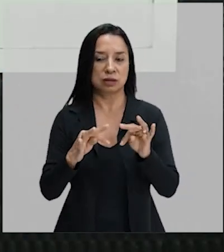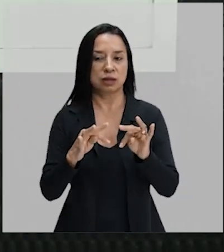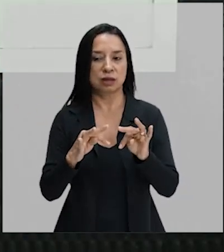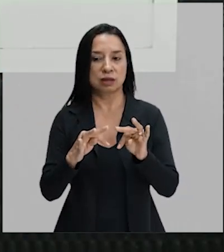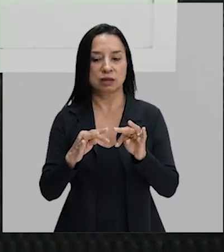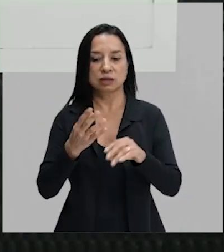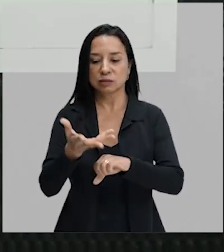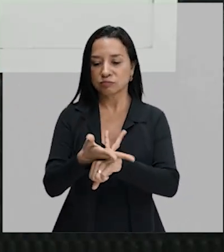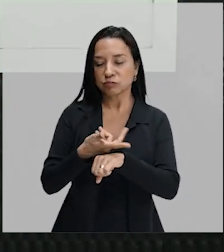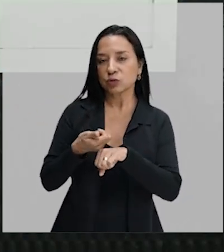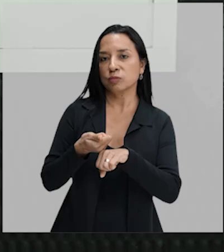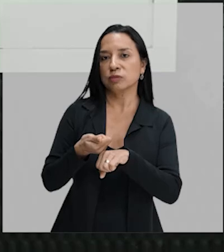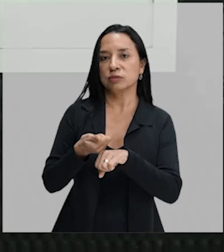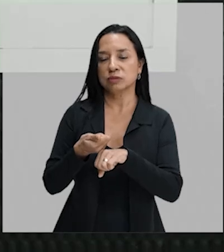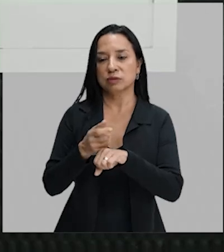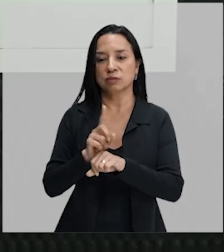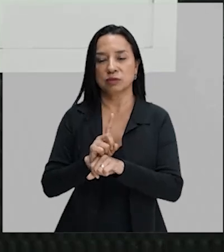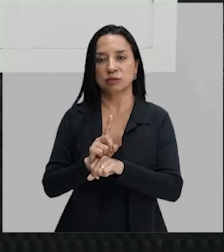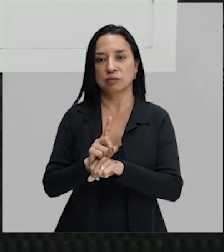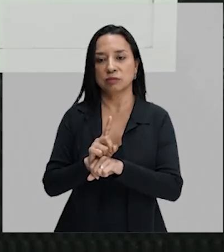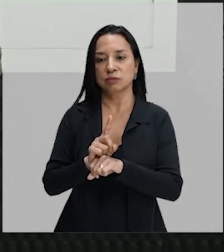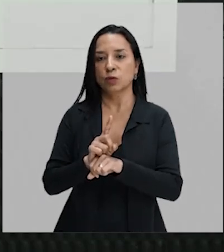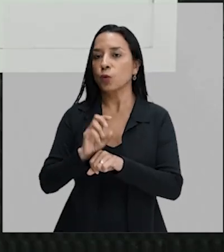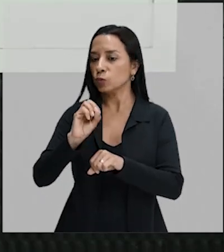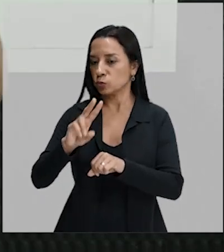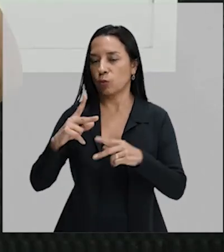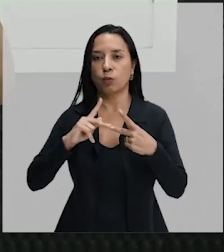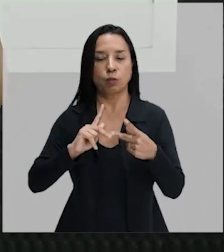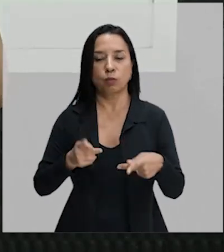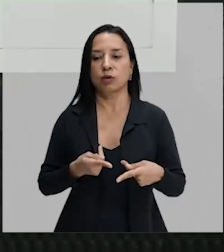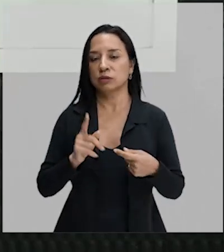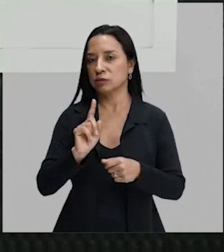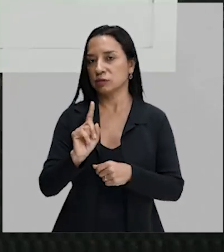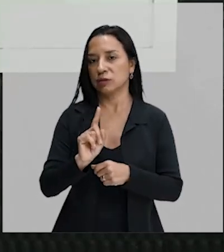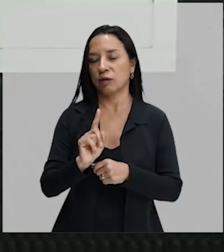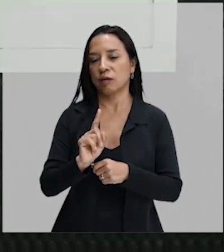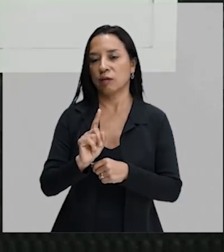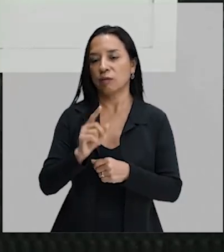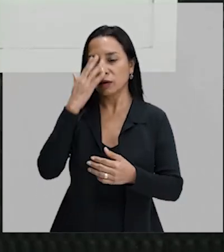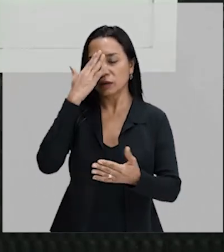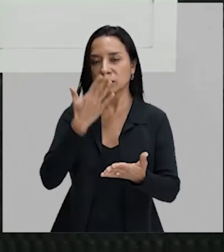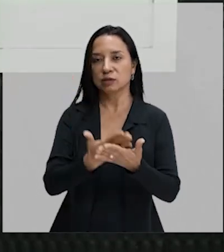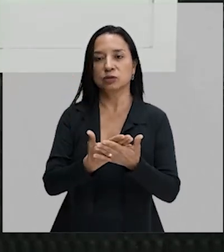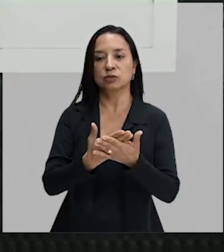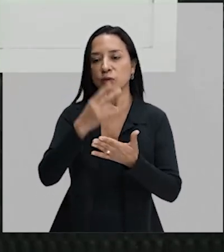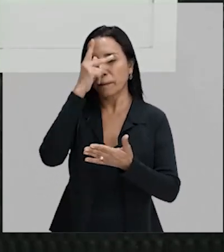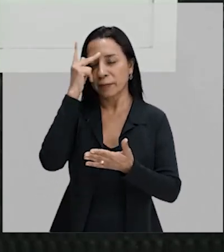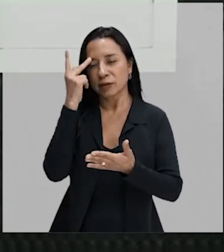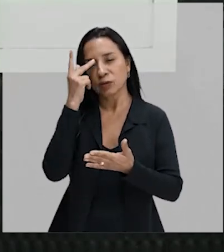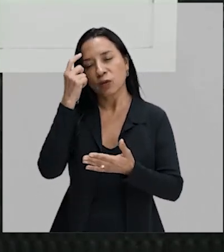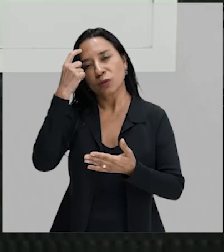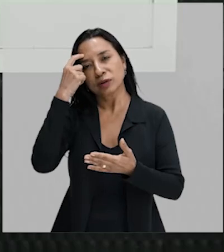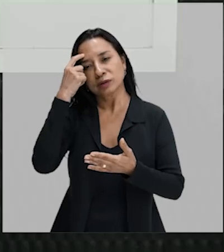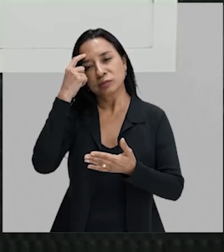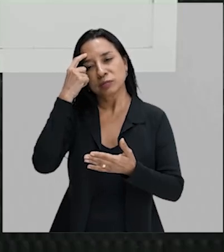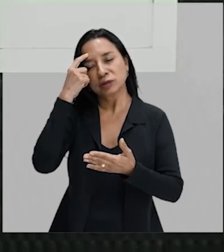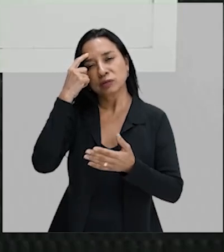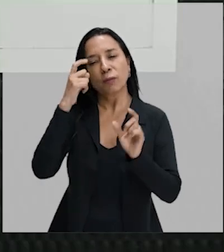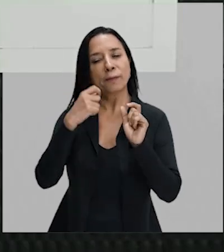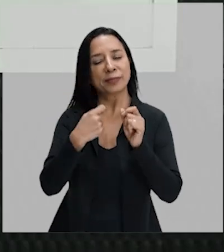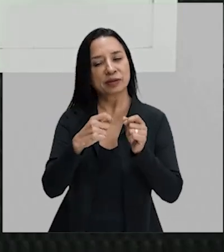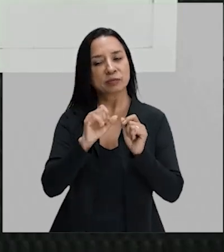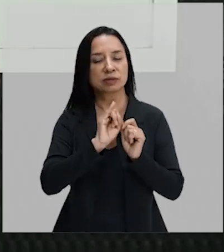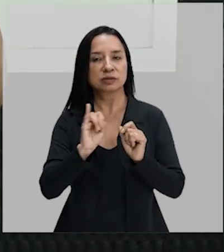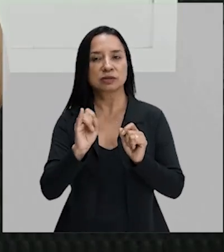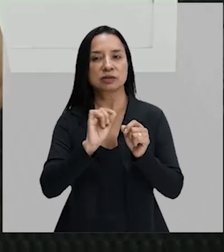eu acredito que muita gente erradamente pensa, eu só vou precisar disso aí se eu fizer filosofia,